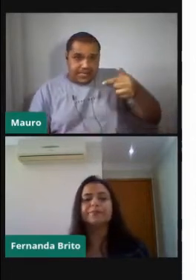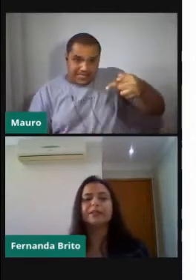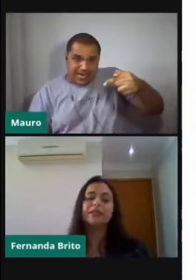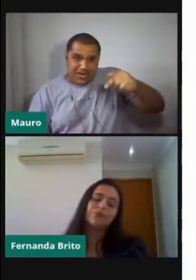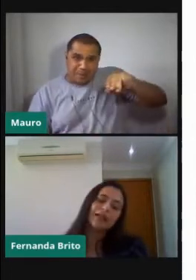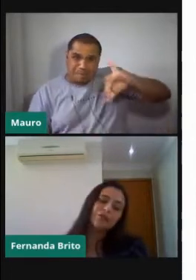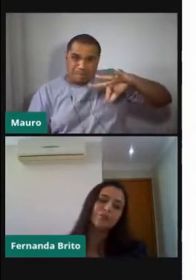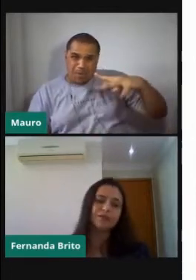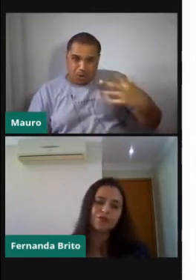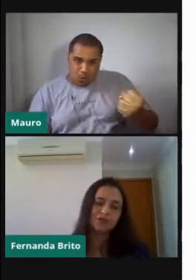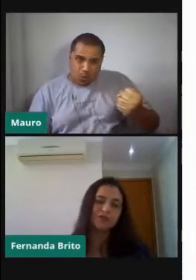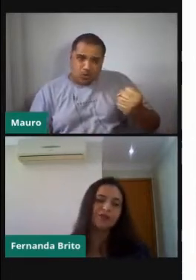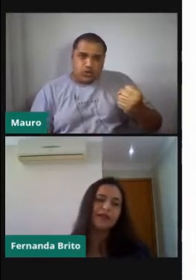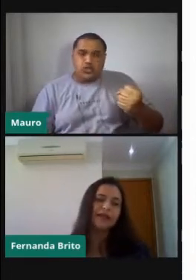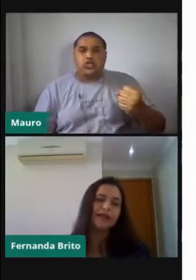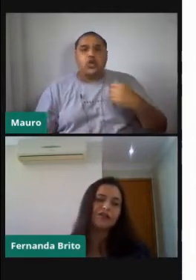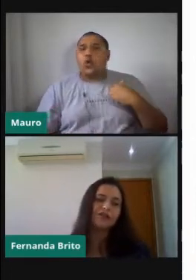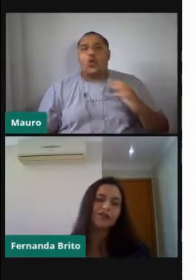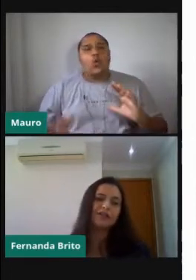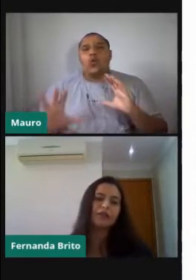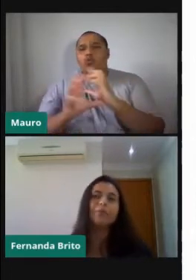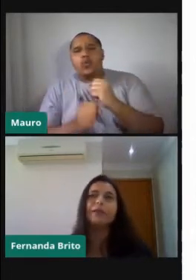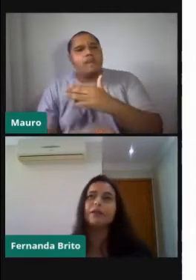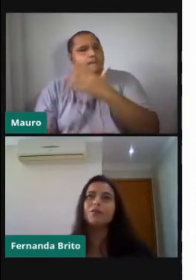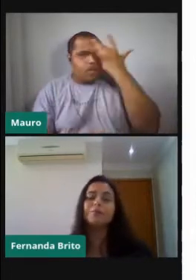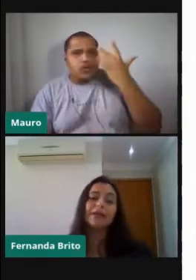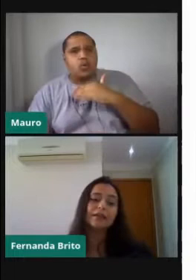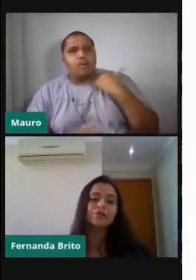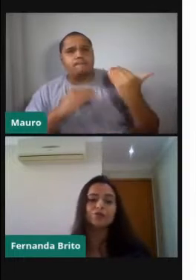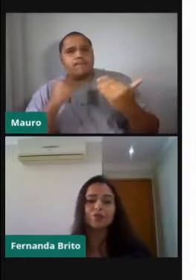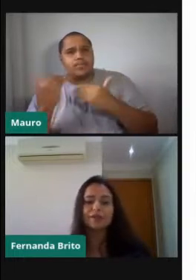óbitos, né? E o lado positivo é que a gente já tem 1,5